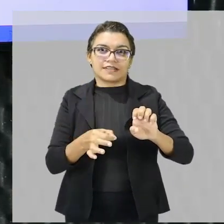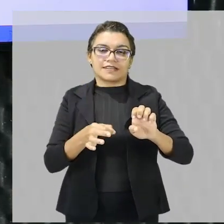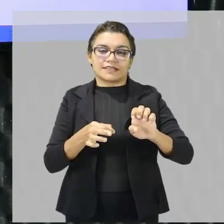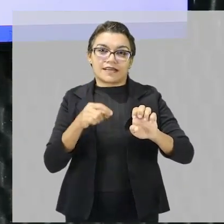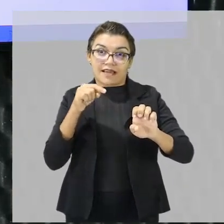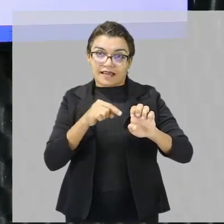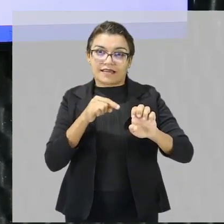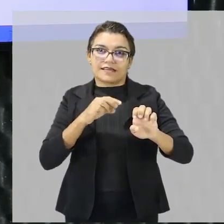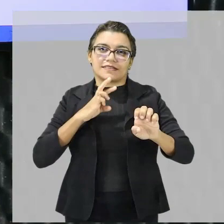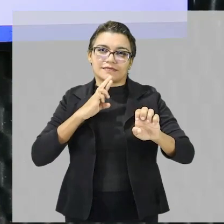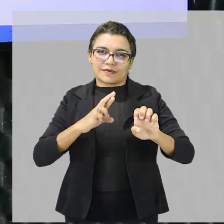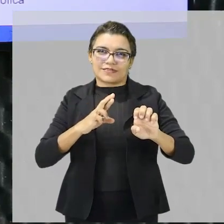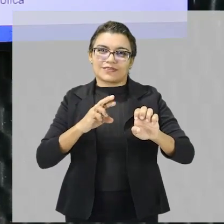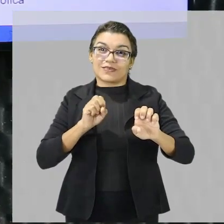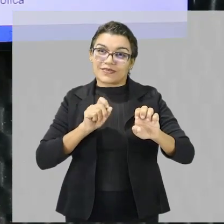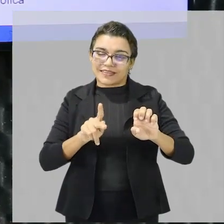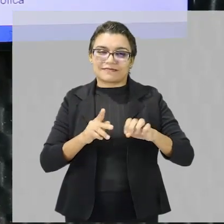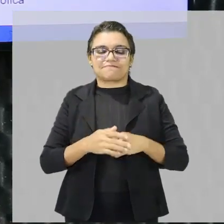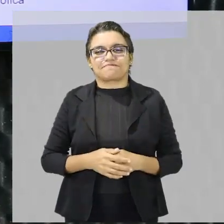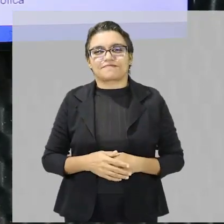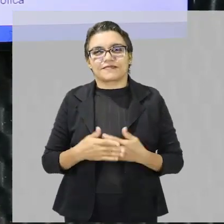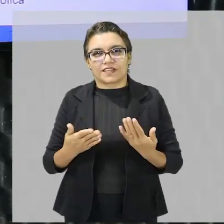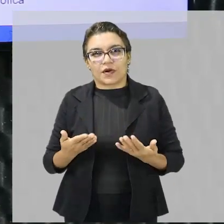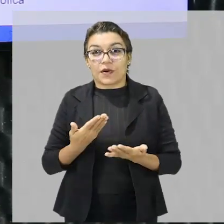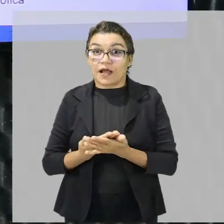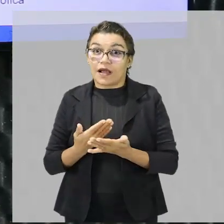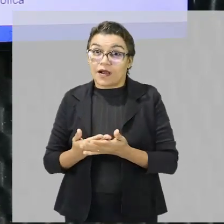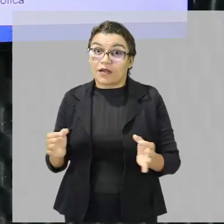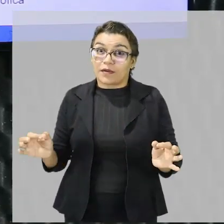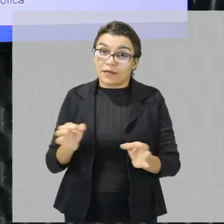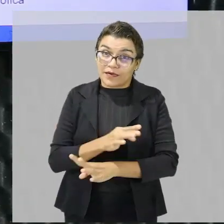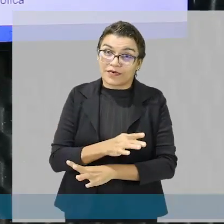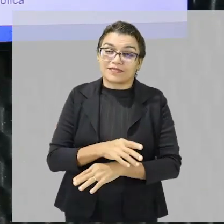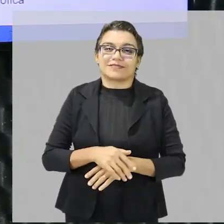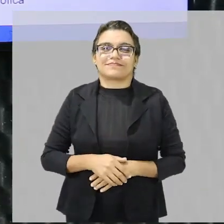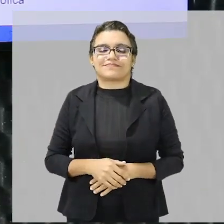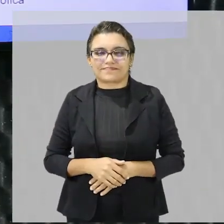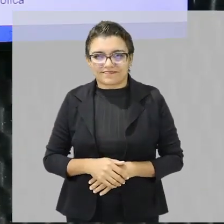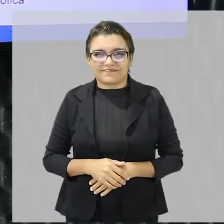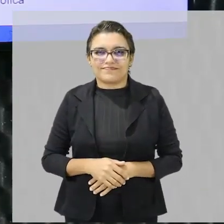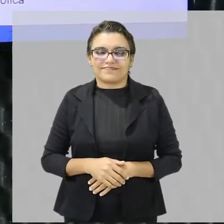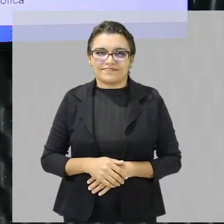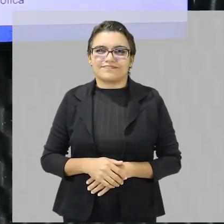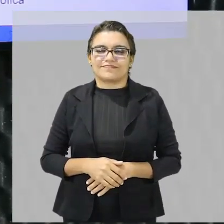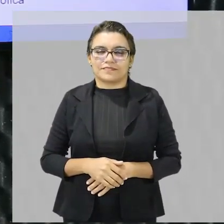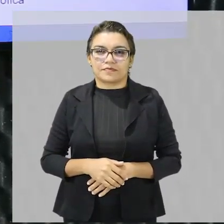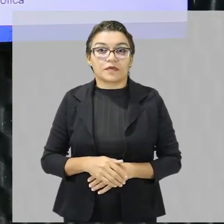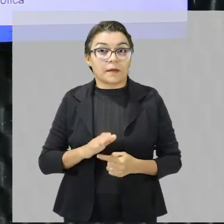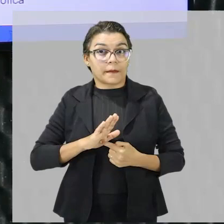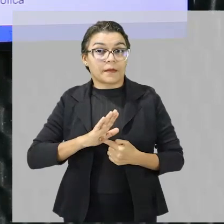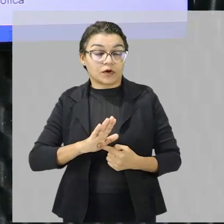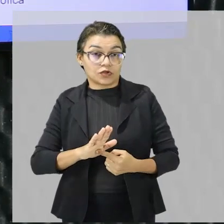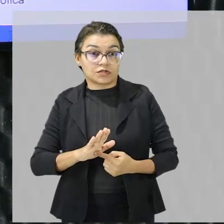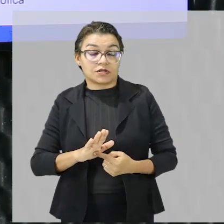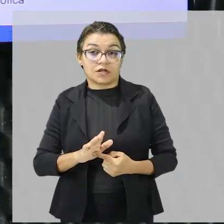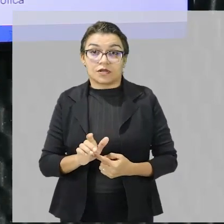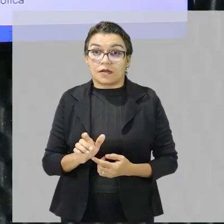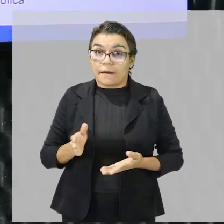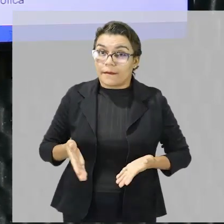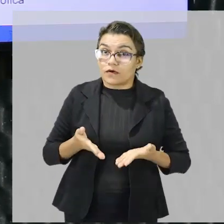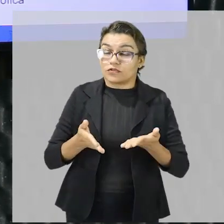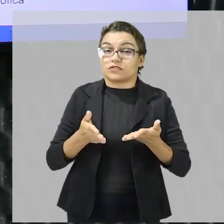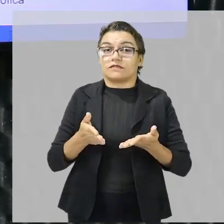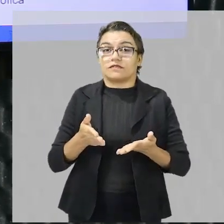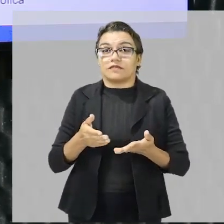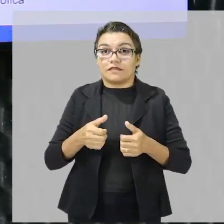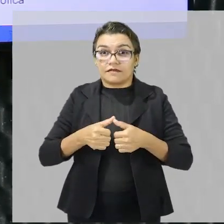E é a nossa resposta. O senhor André vai ficando aqui com vocês mais uma vez, tá? Trazendo aí essa palavra de motivação. Fique